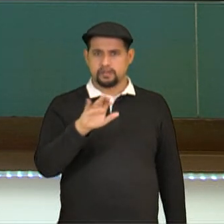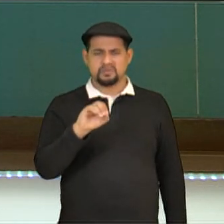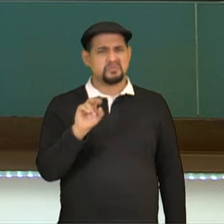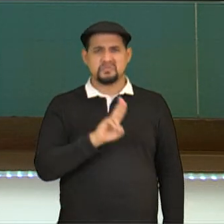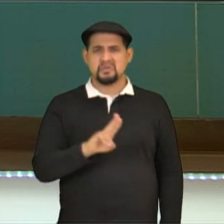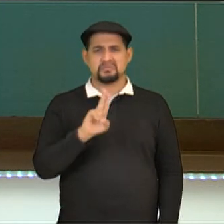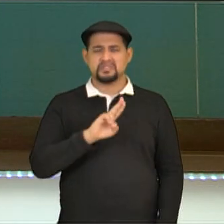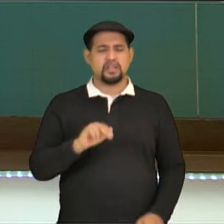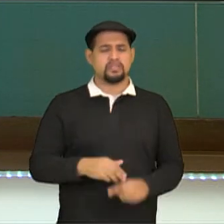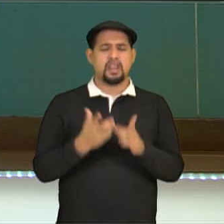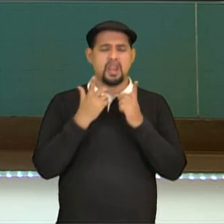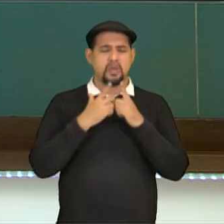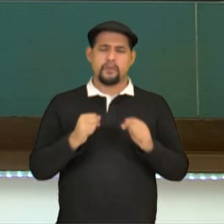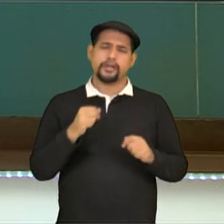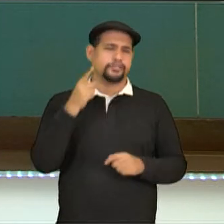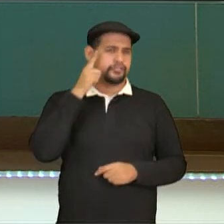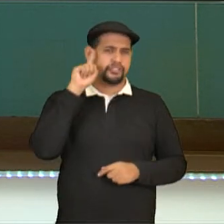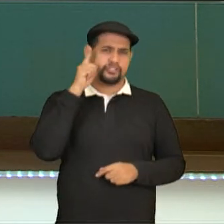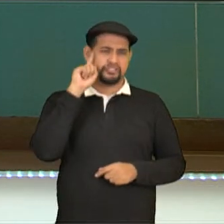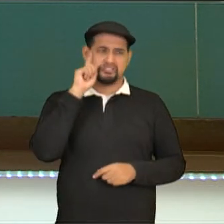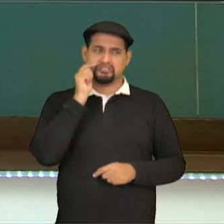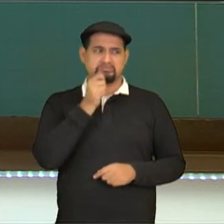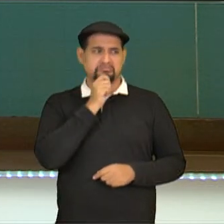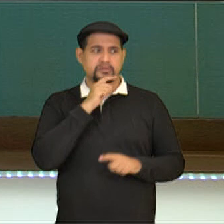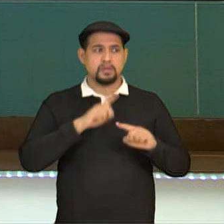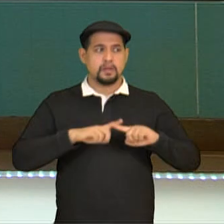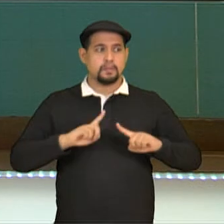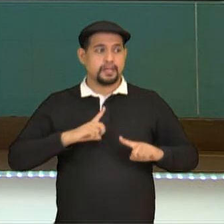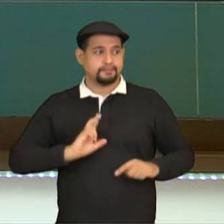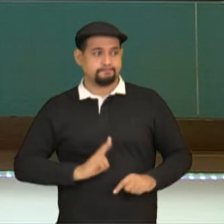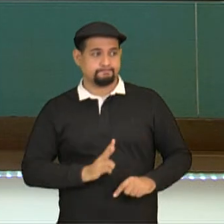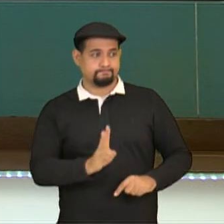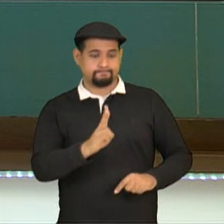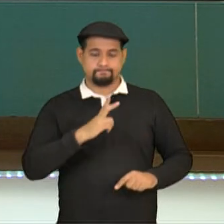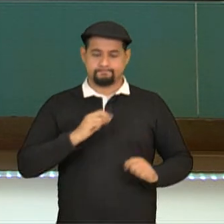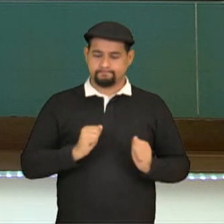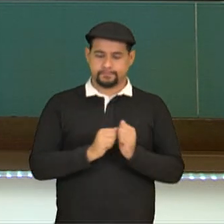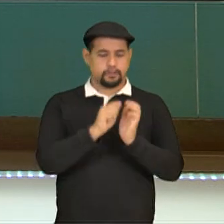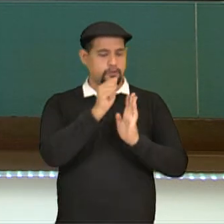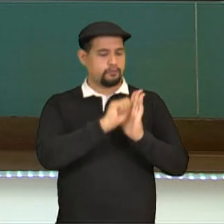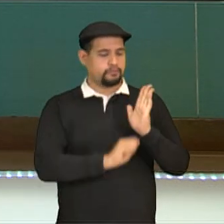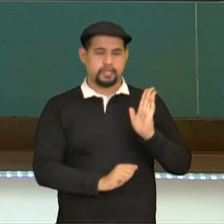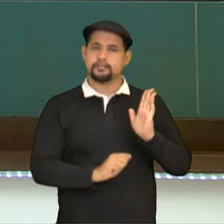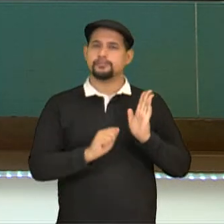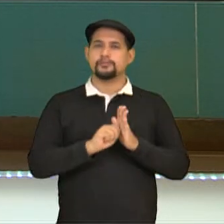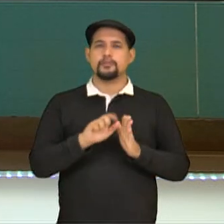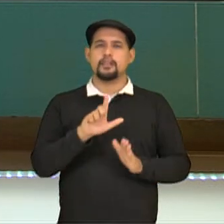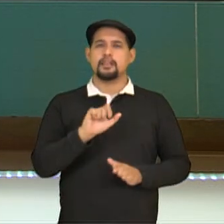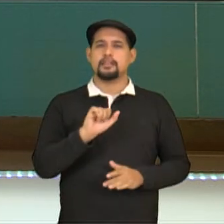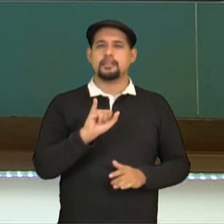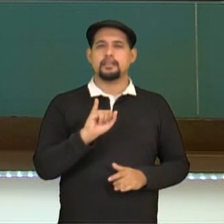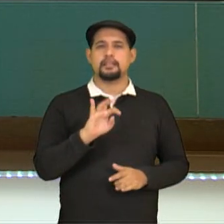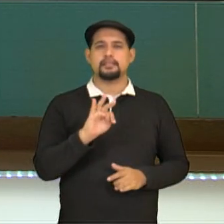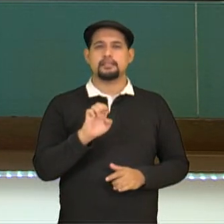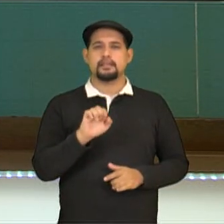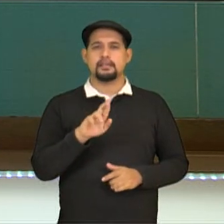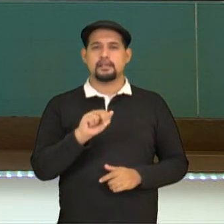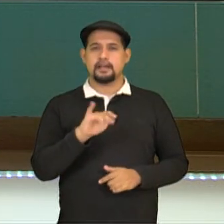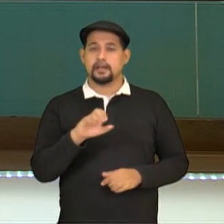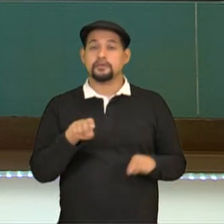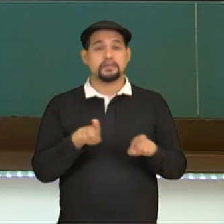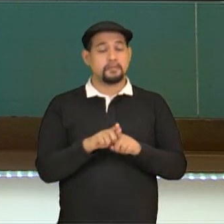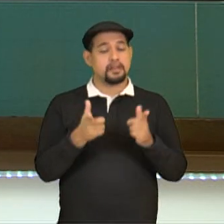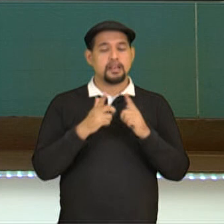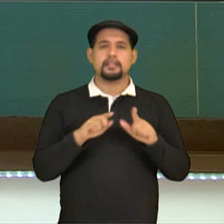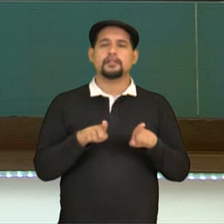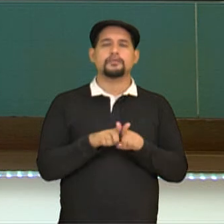utilizado na nossa linguagem do cotidiano, mas está sempre presente nos textos literários, né? E em especial na